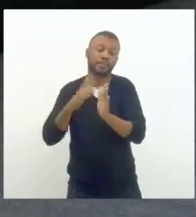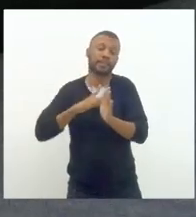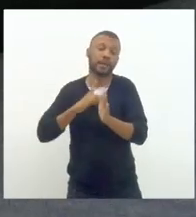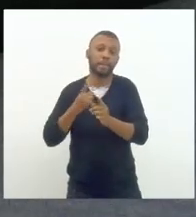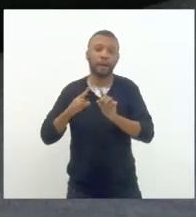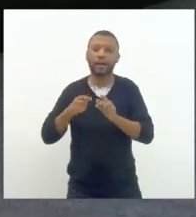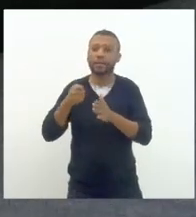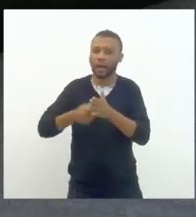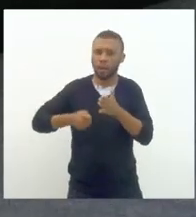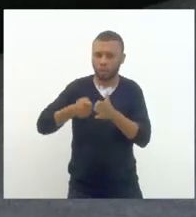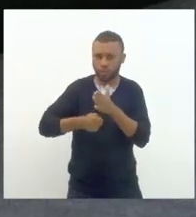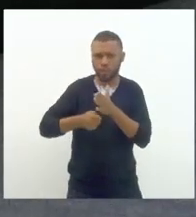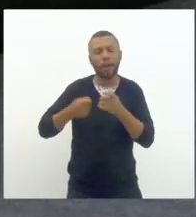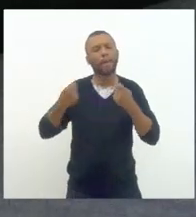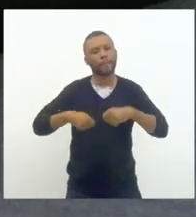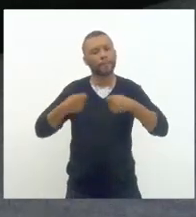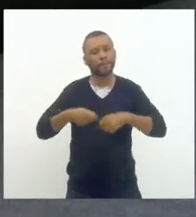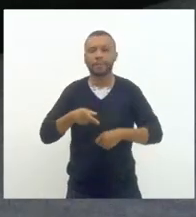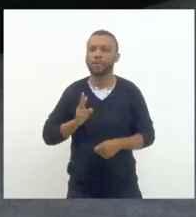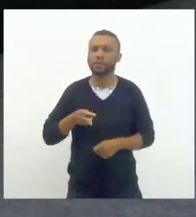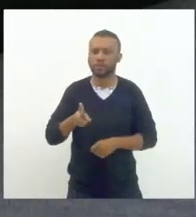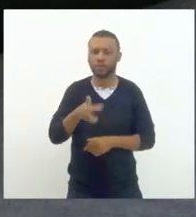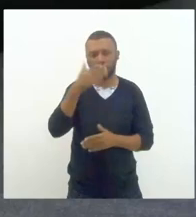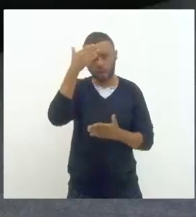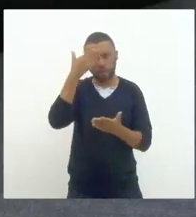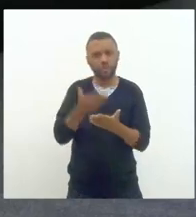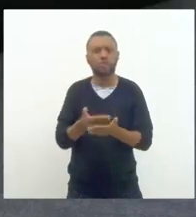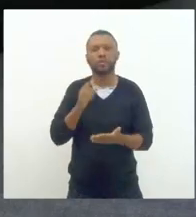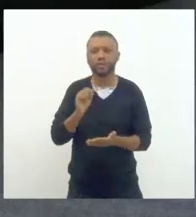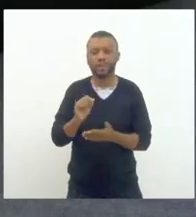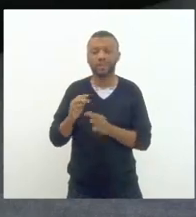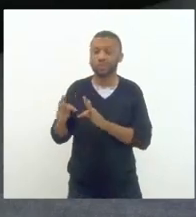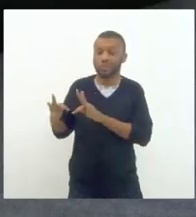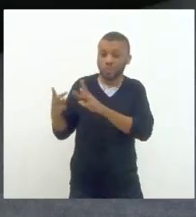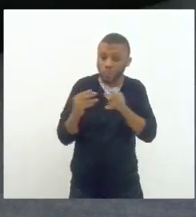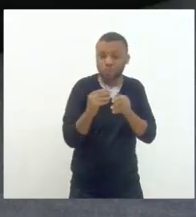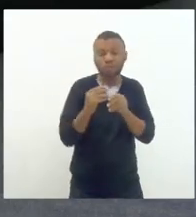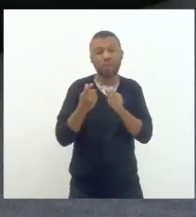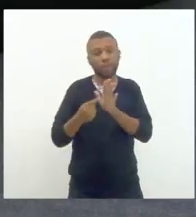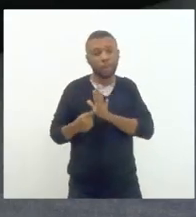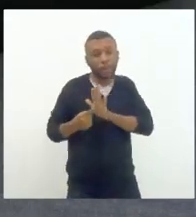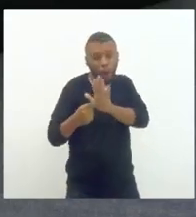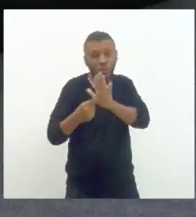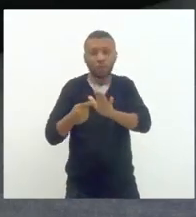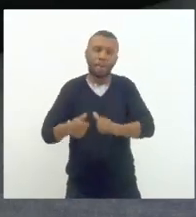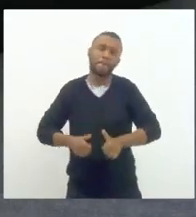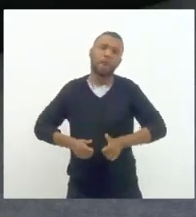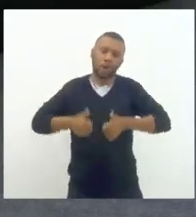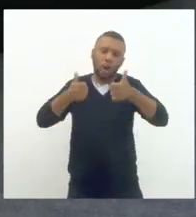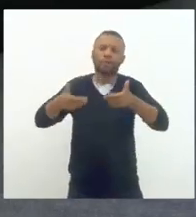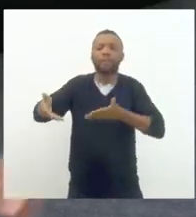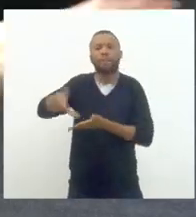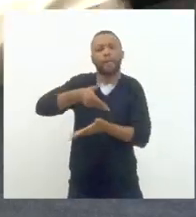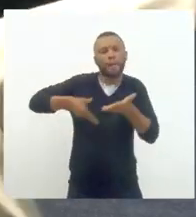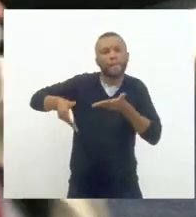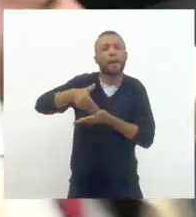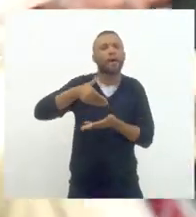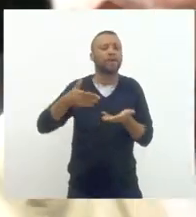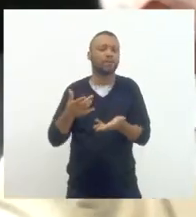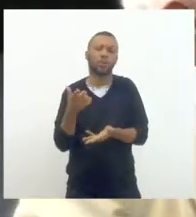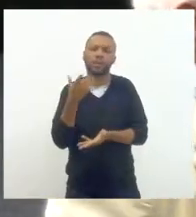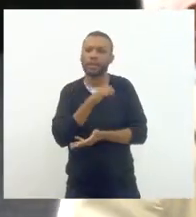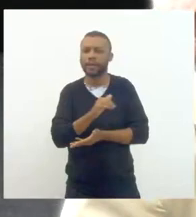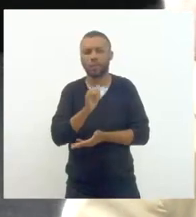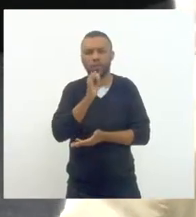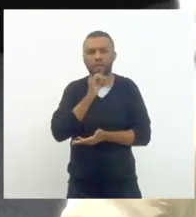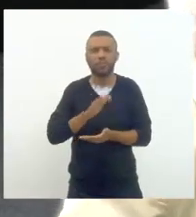luta precisa ser contínua. Eu acredito que tudo que leva a uma melhor divisão, quando a gente consegue ter, por exemplo,